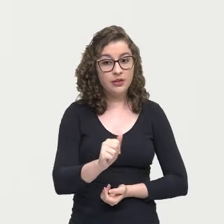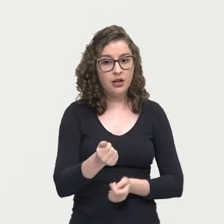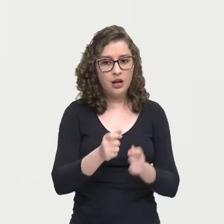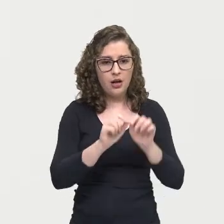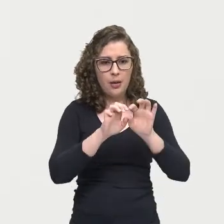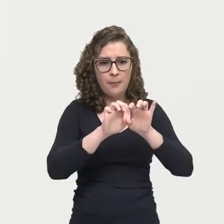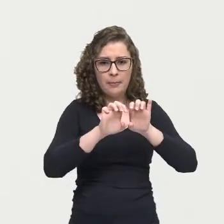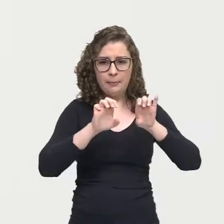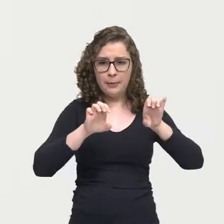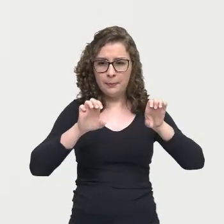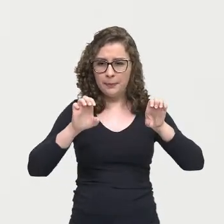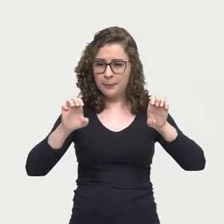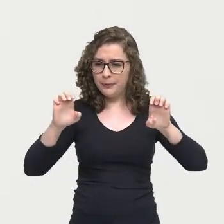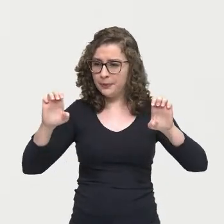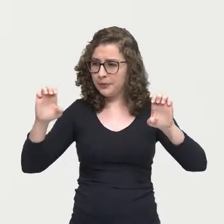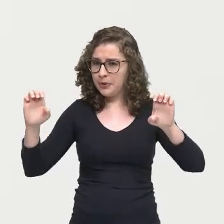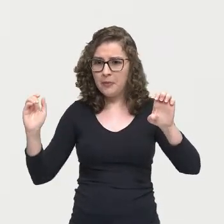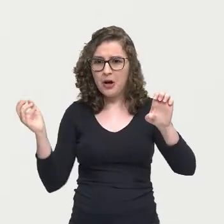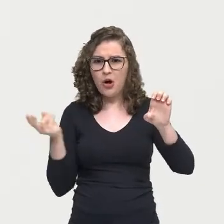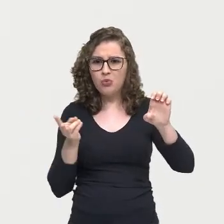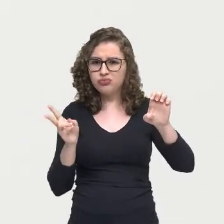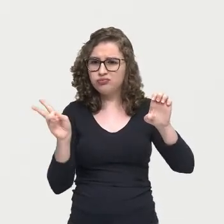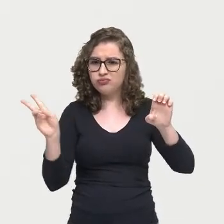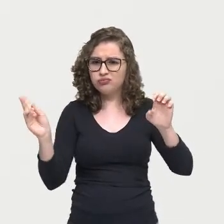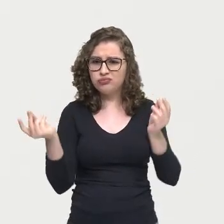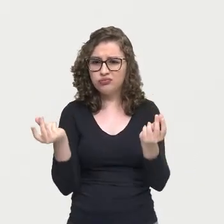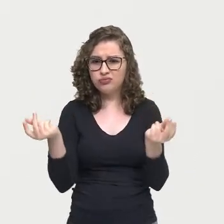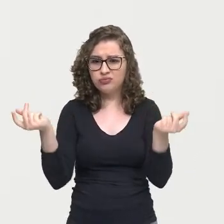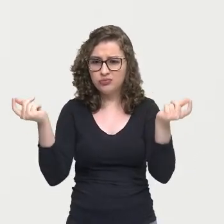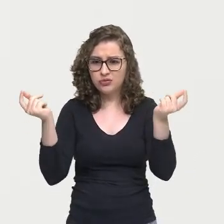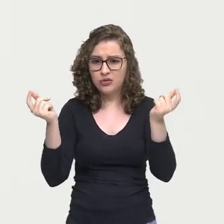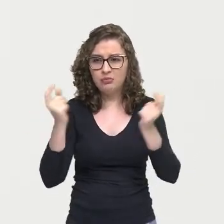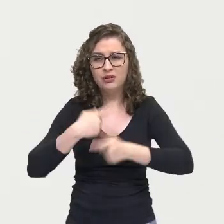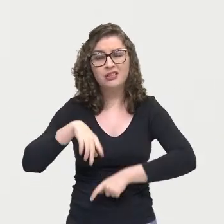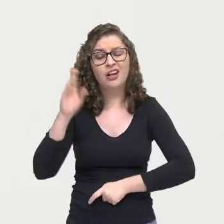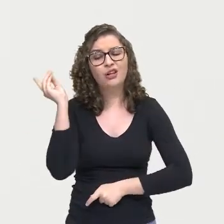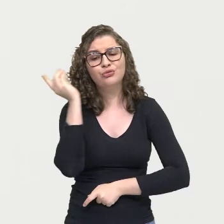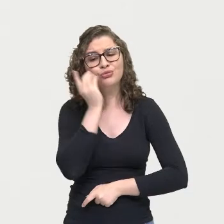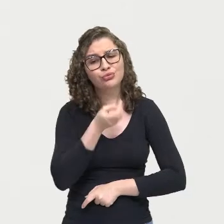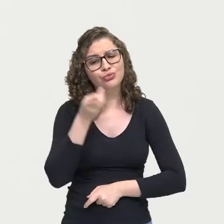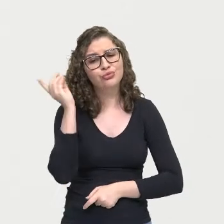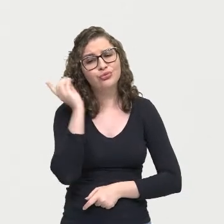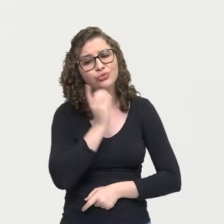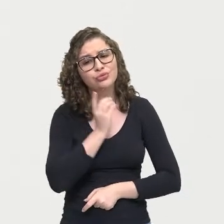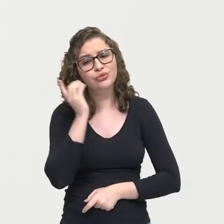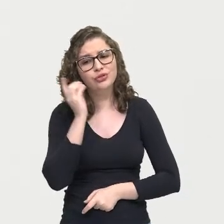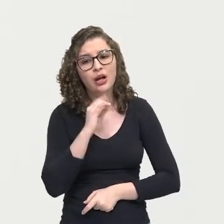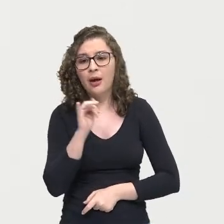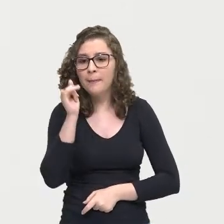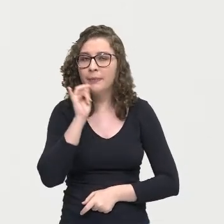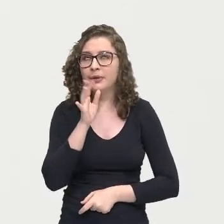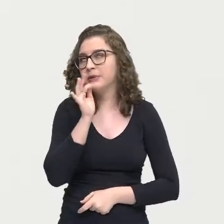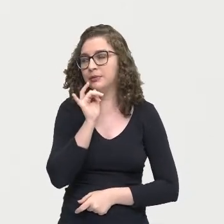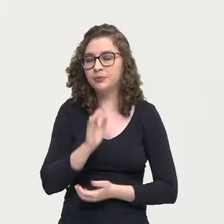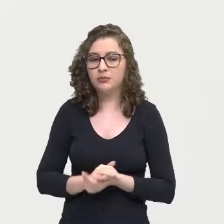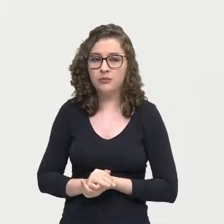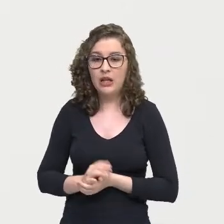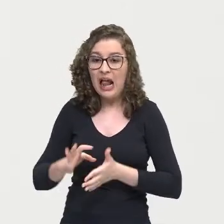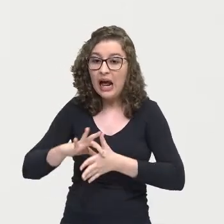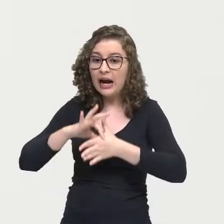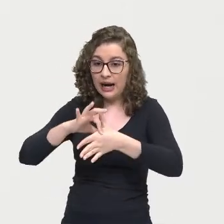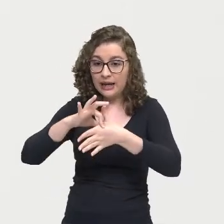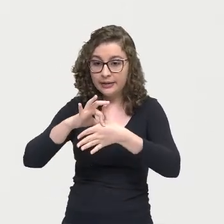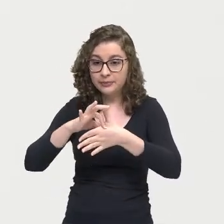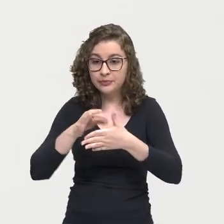nosso organismo quebrar essas moléculas tão grandes, eles levariam dias. Imagina um pedação de carne que você vai comer no